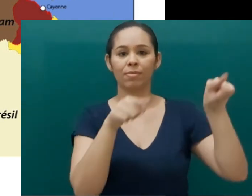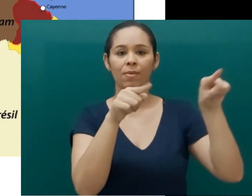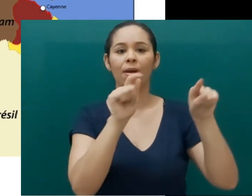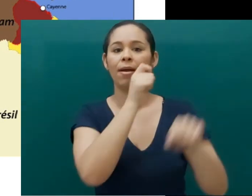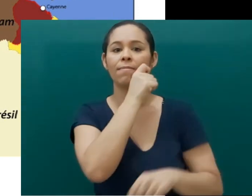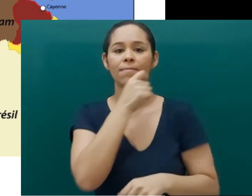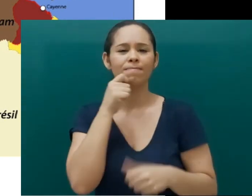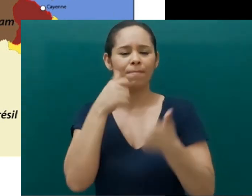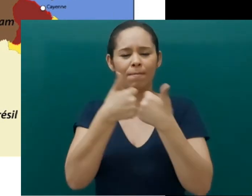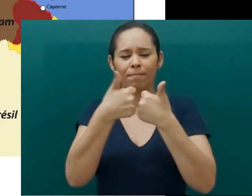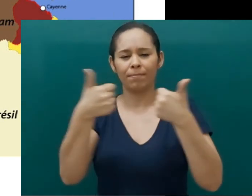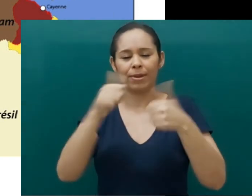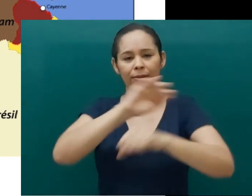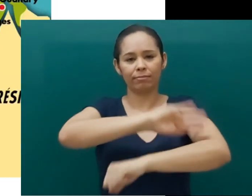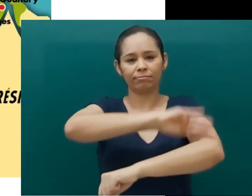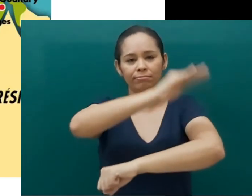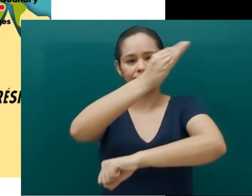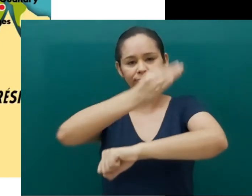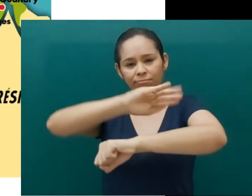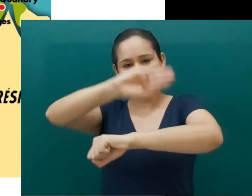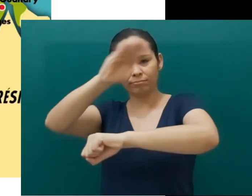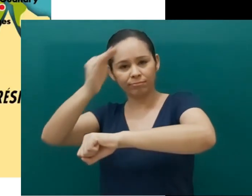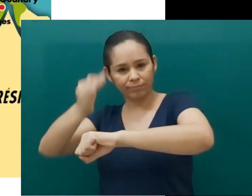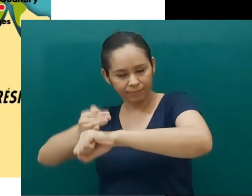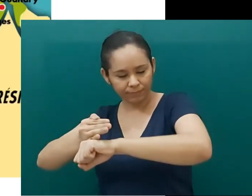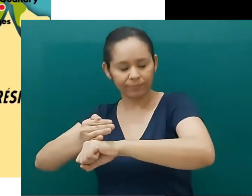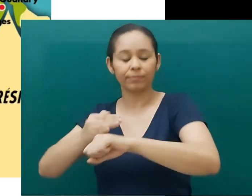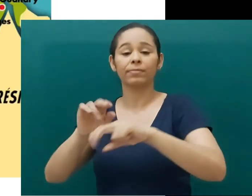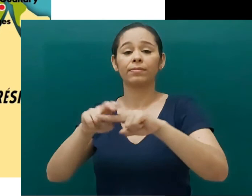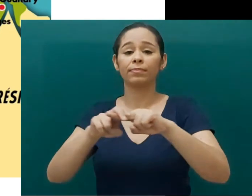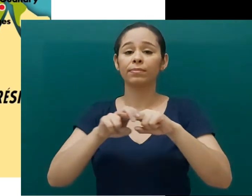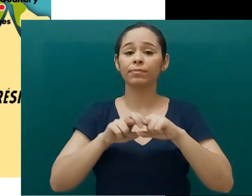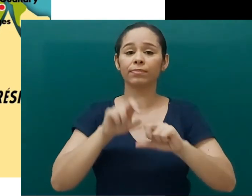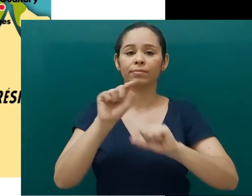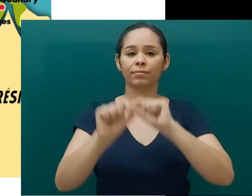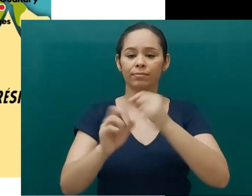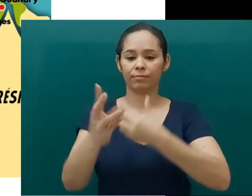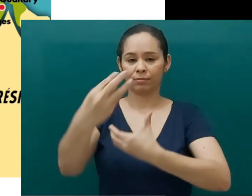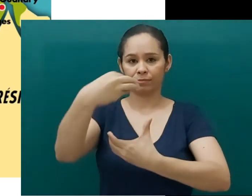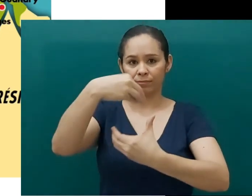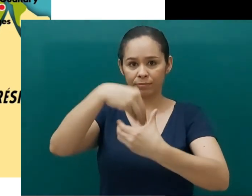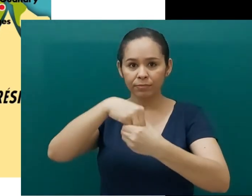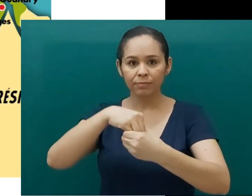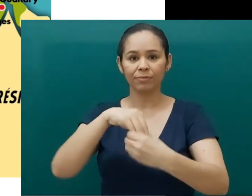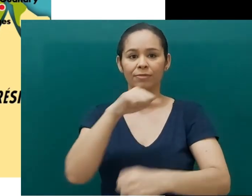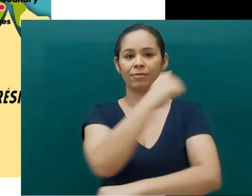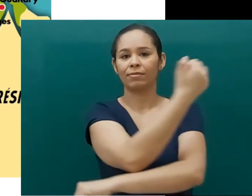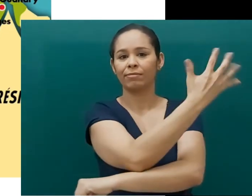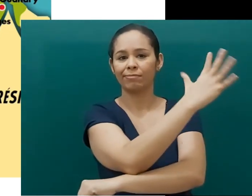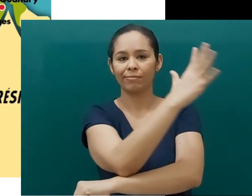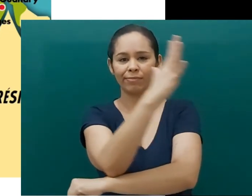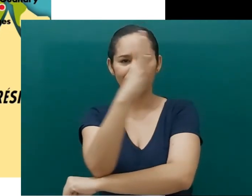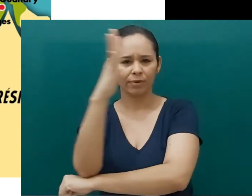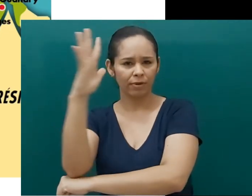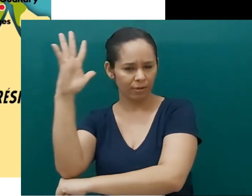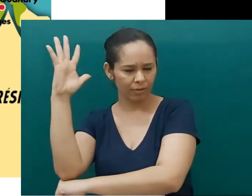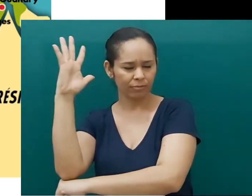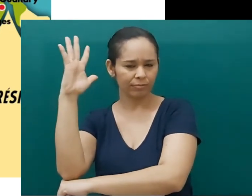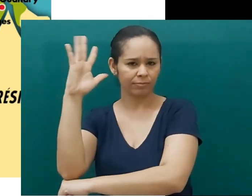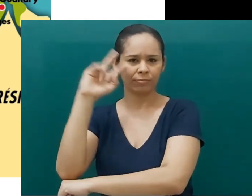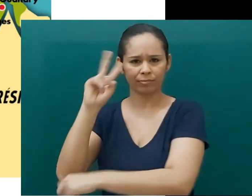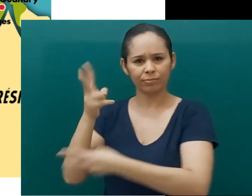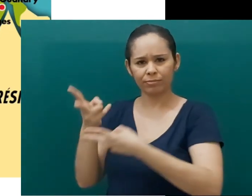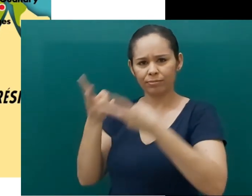Amapá. É uma região montanhosa. E por ser assim dentro da floresta amazônica,